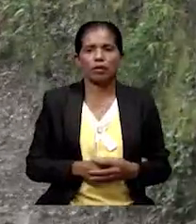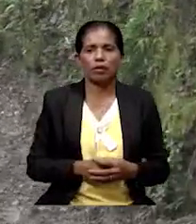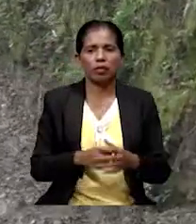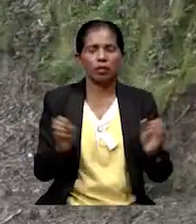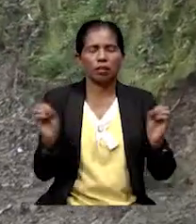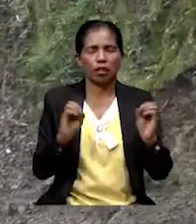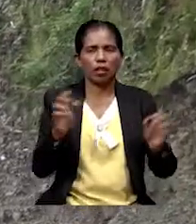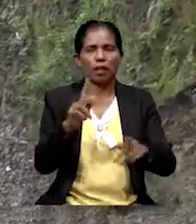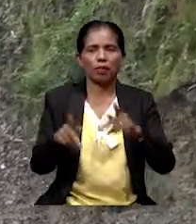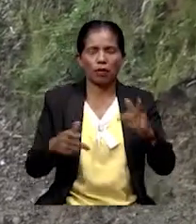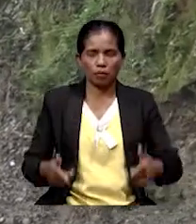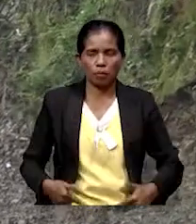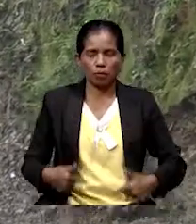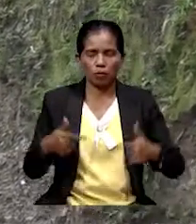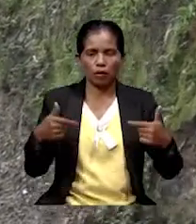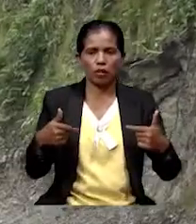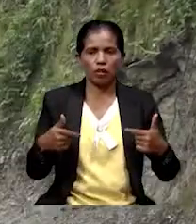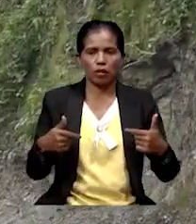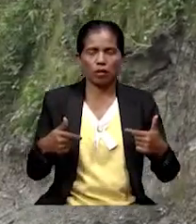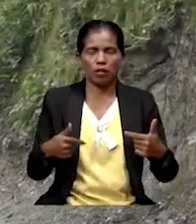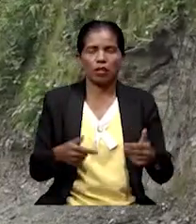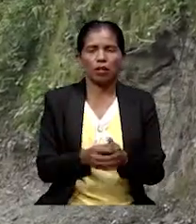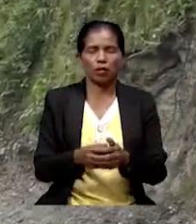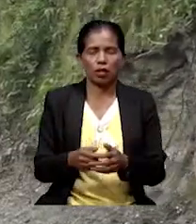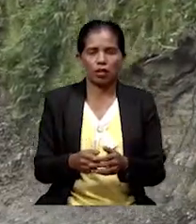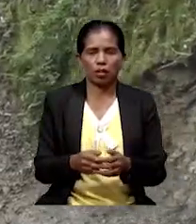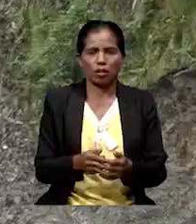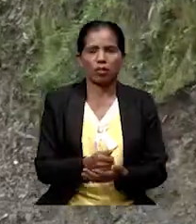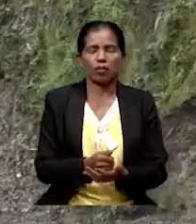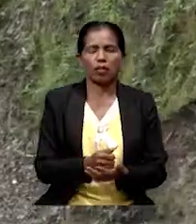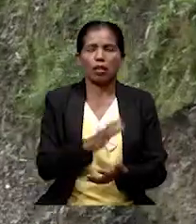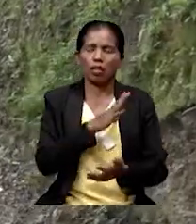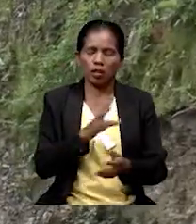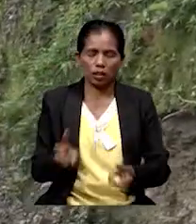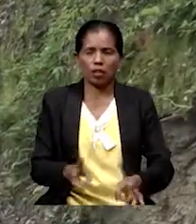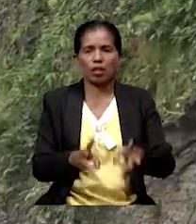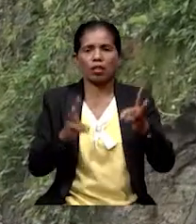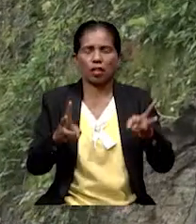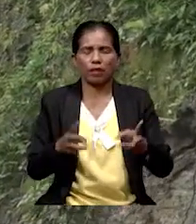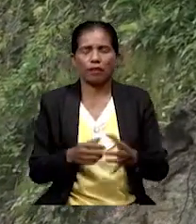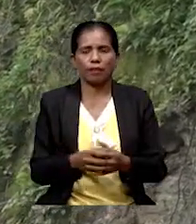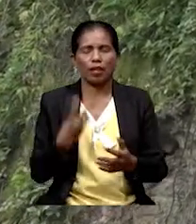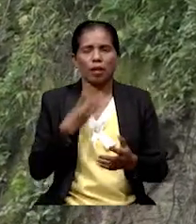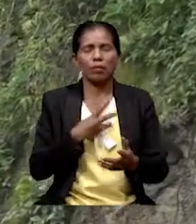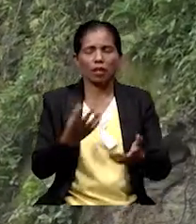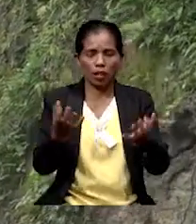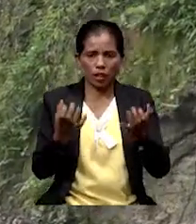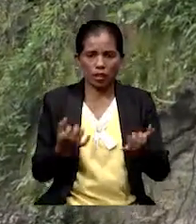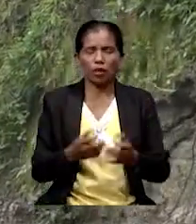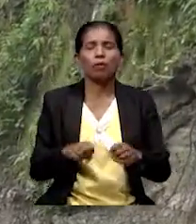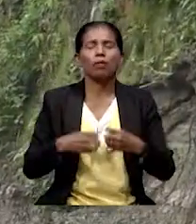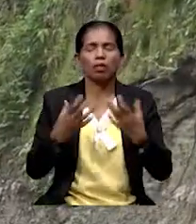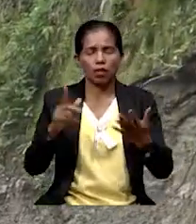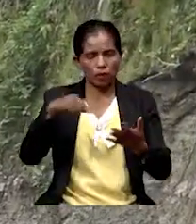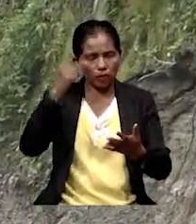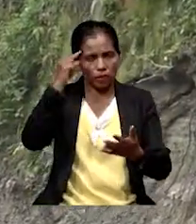comunidade sira tamo Morris maioria ne Morris dependência bai estrada dane. E hanes autoridade amos ia alternativa ida atu insama